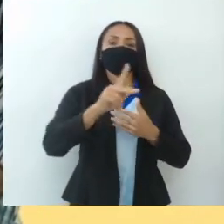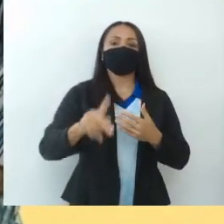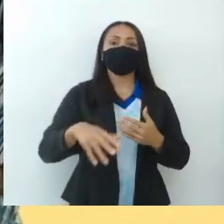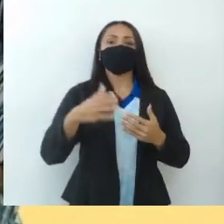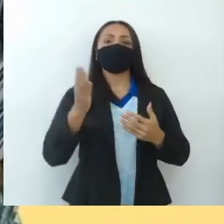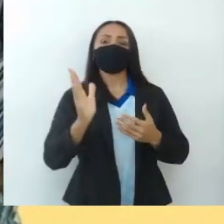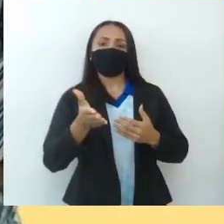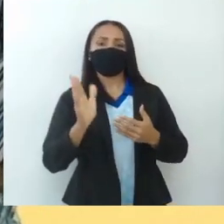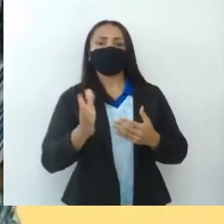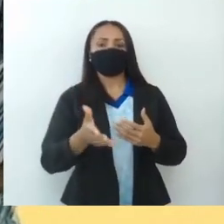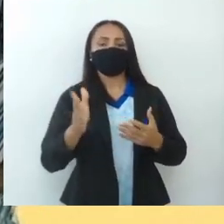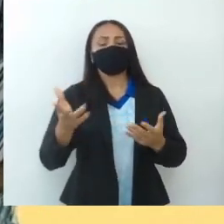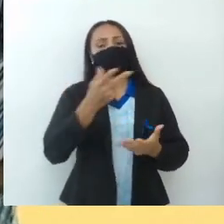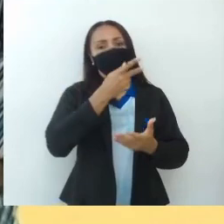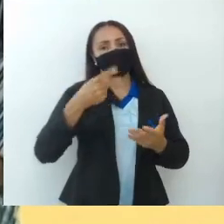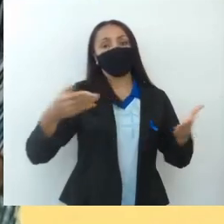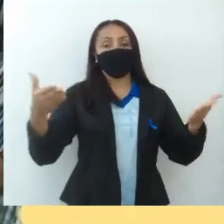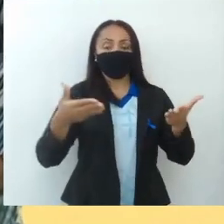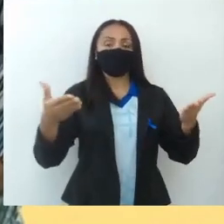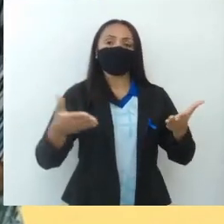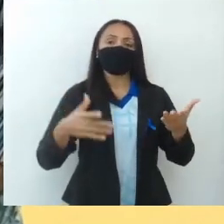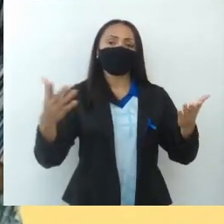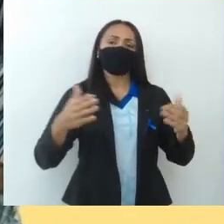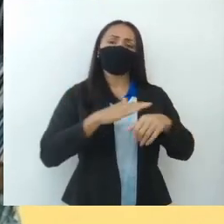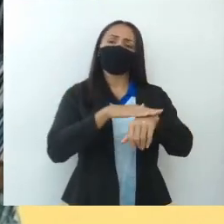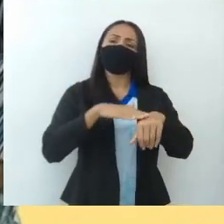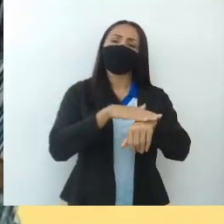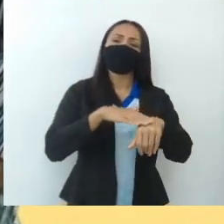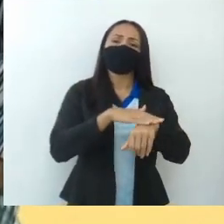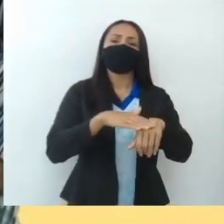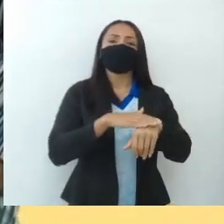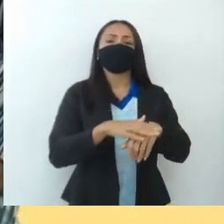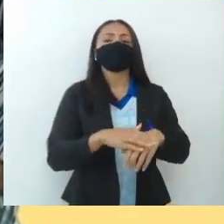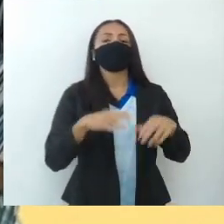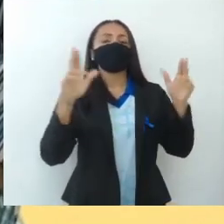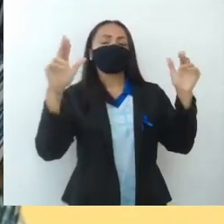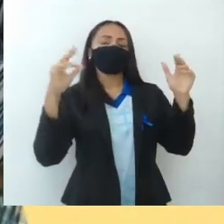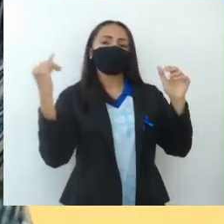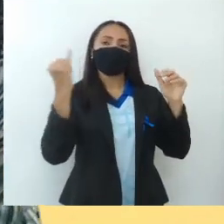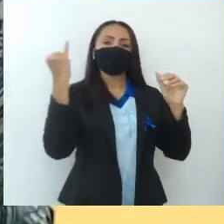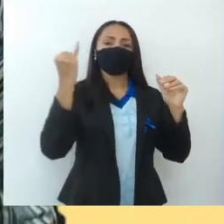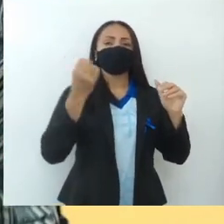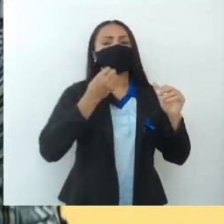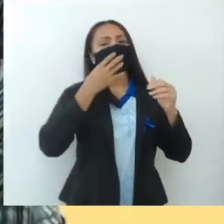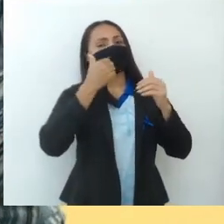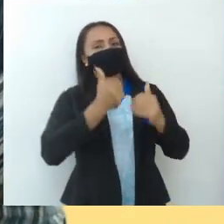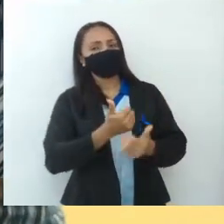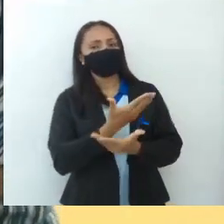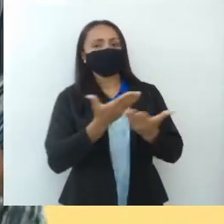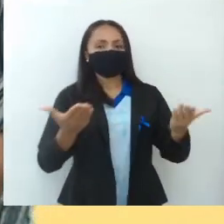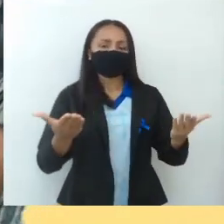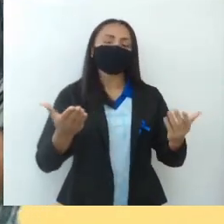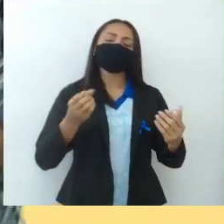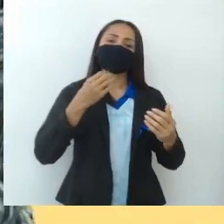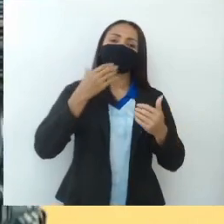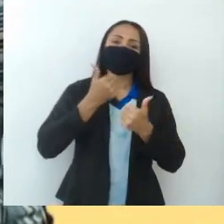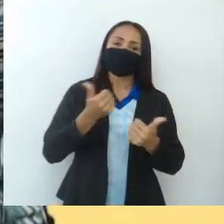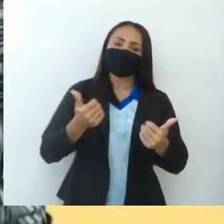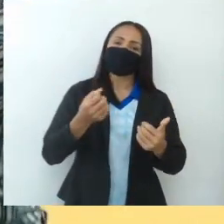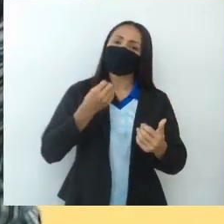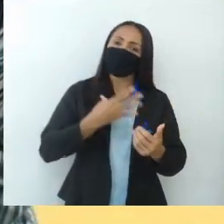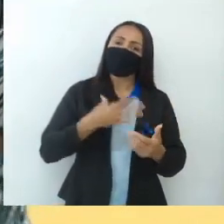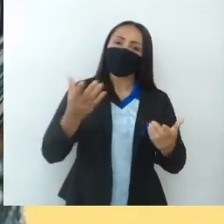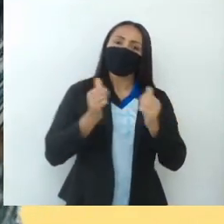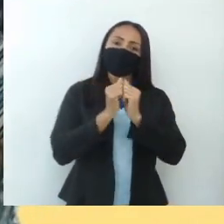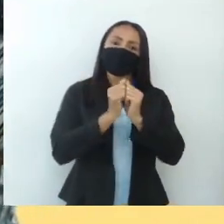esteve aqui em outra ocasião, para a gente conversar um assunto bem interessante. Tudo bem, professor? Tudo bom, Robson? Que bom estar aqui, mais